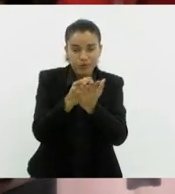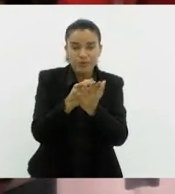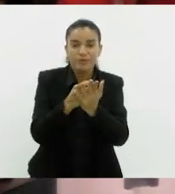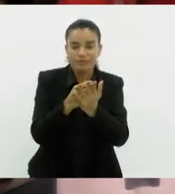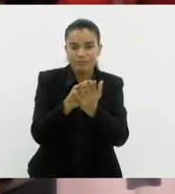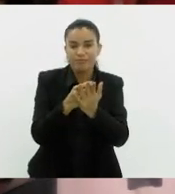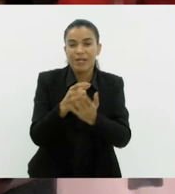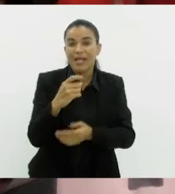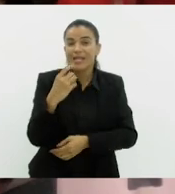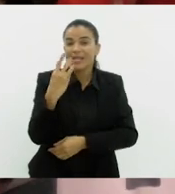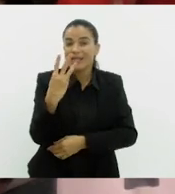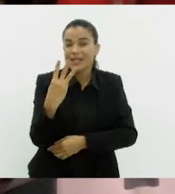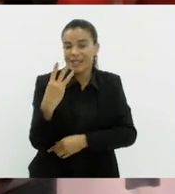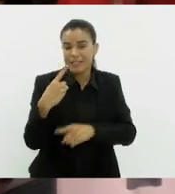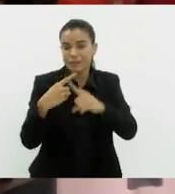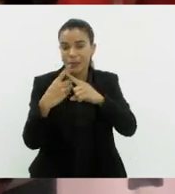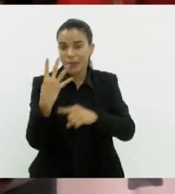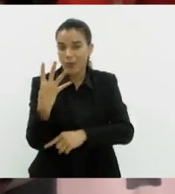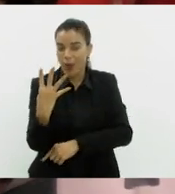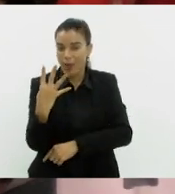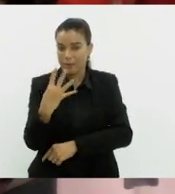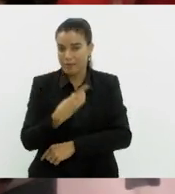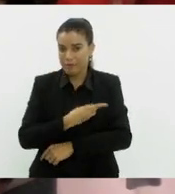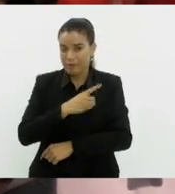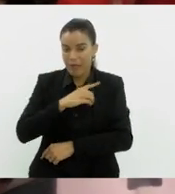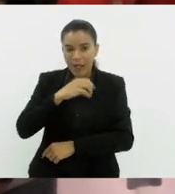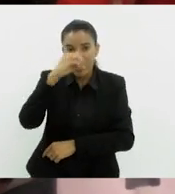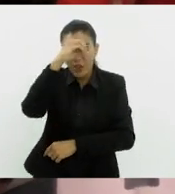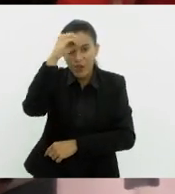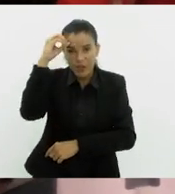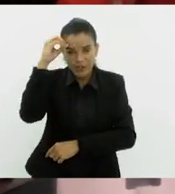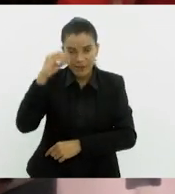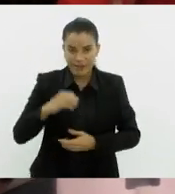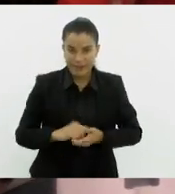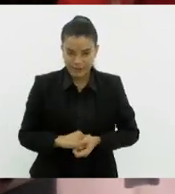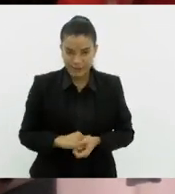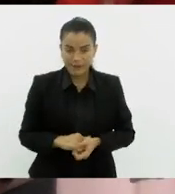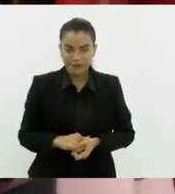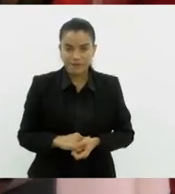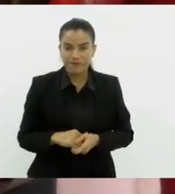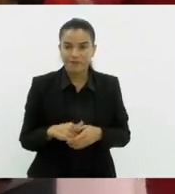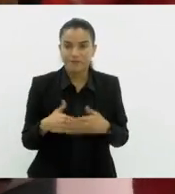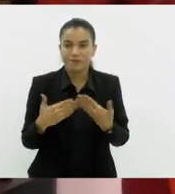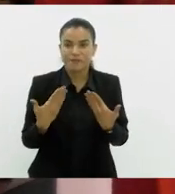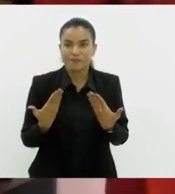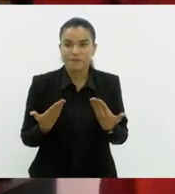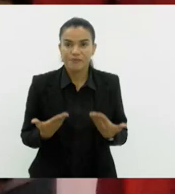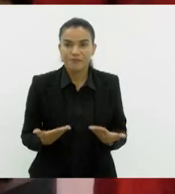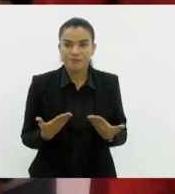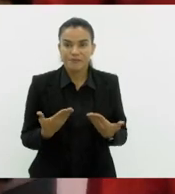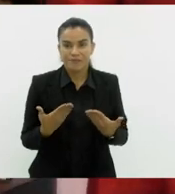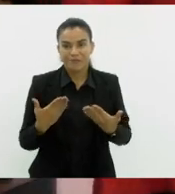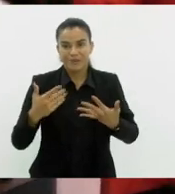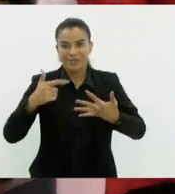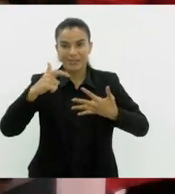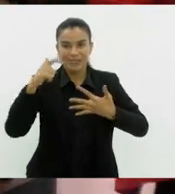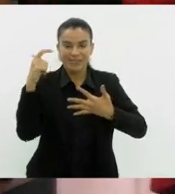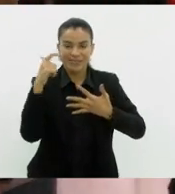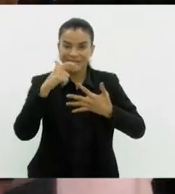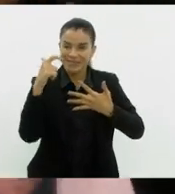foto 3x4 numa delegacia, sendo inocente. Então, são